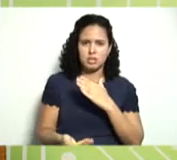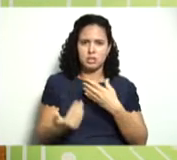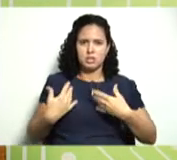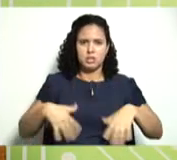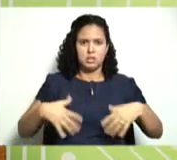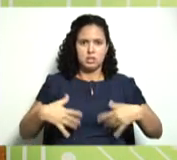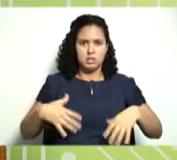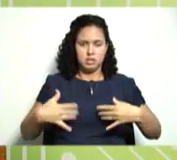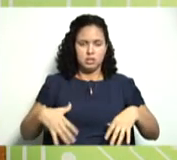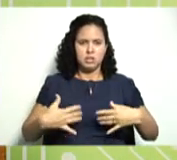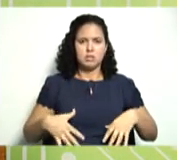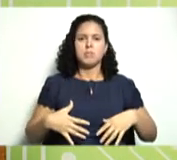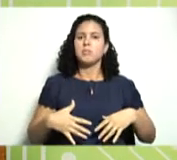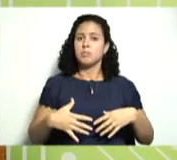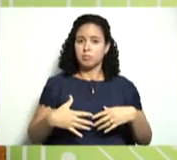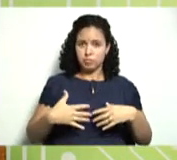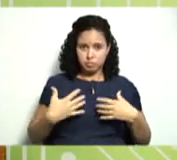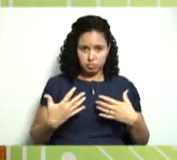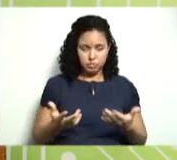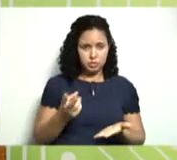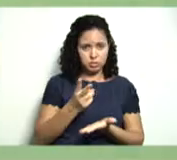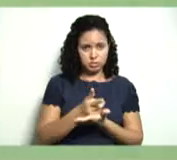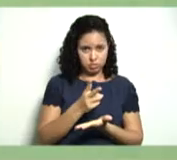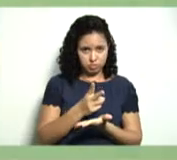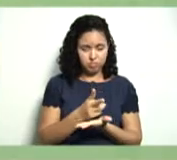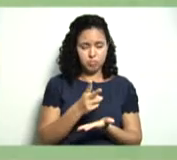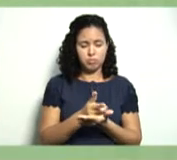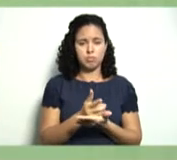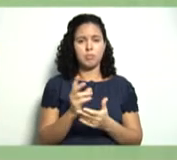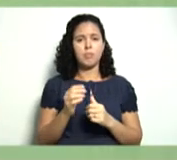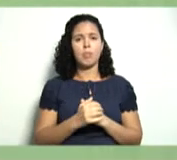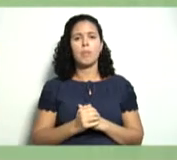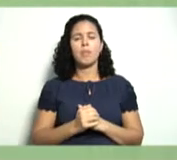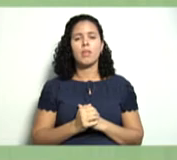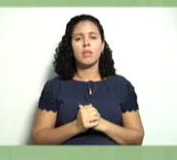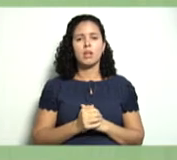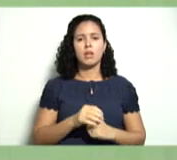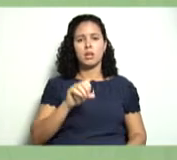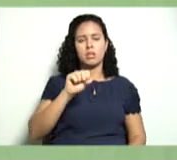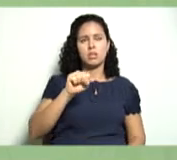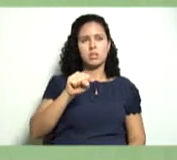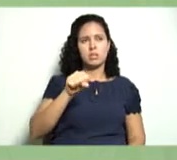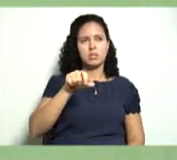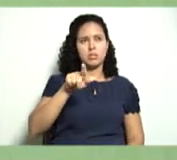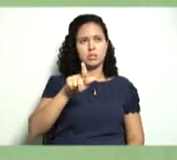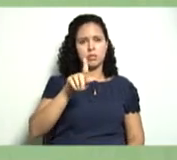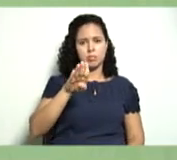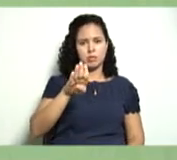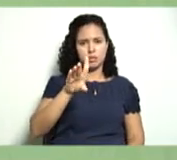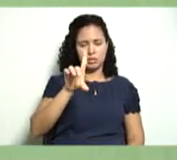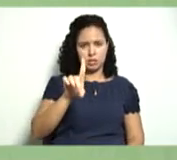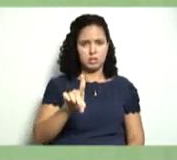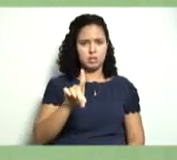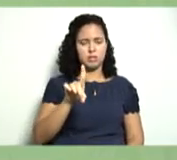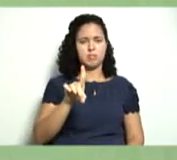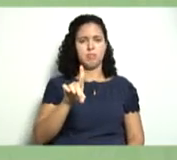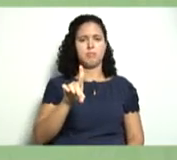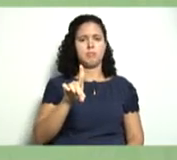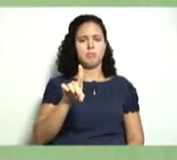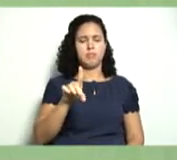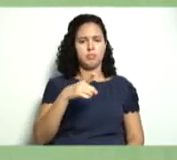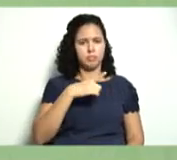desesperar né então continuamos aqui vamos lá o sgbd disponibiliza uma